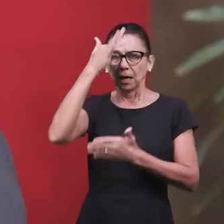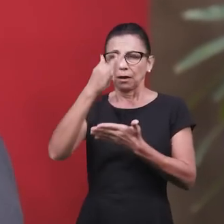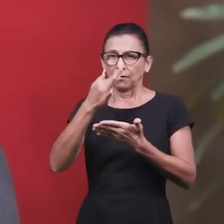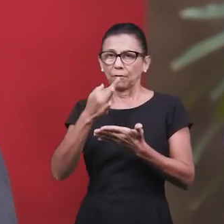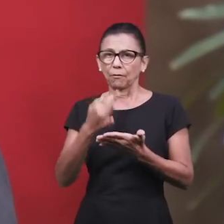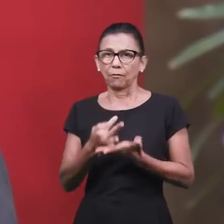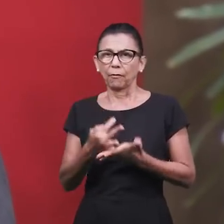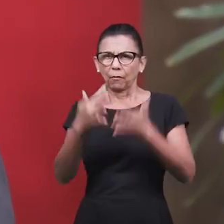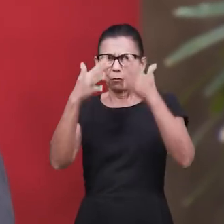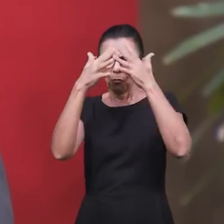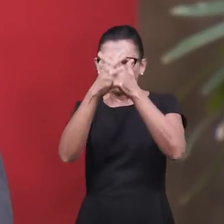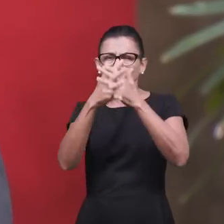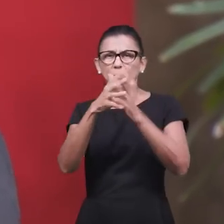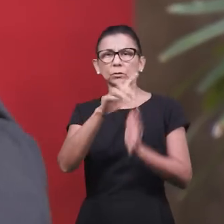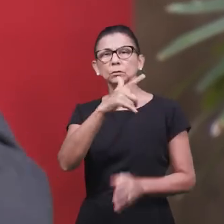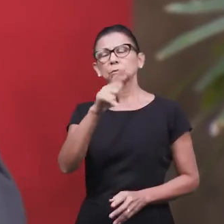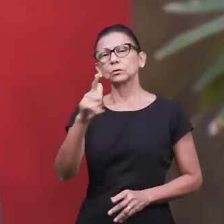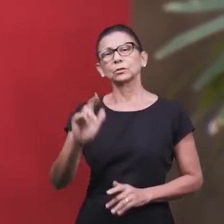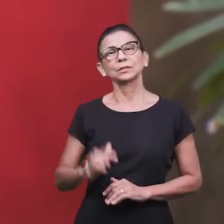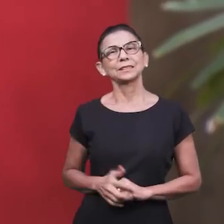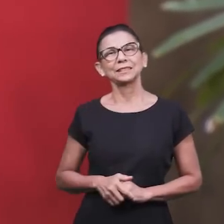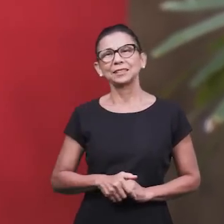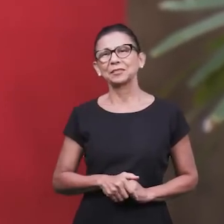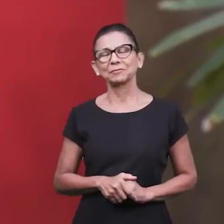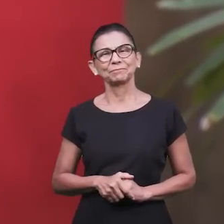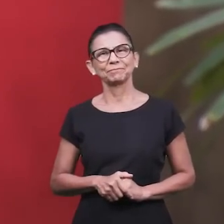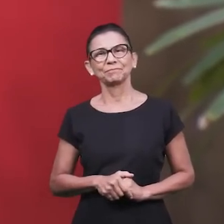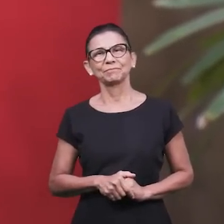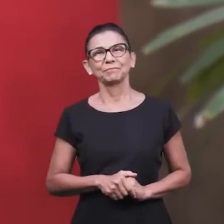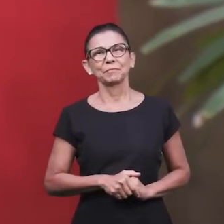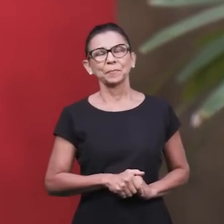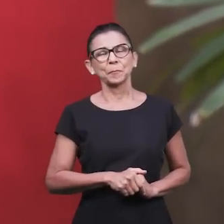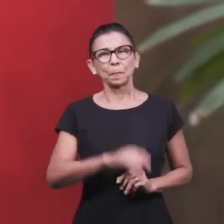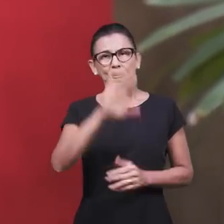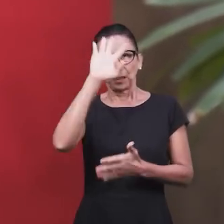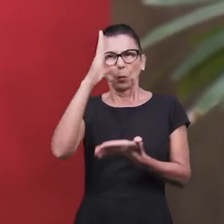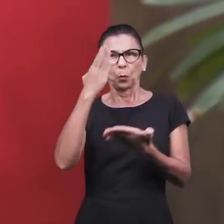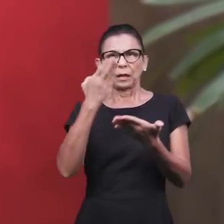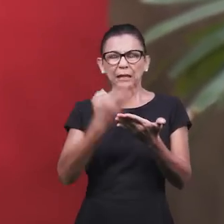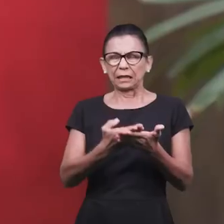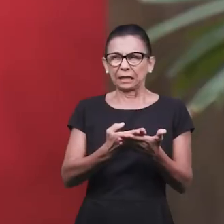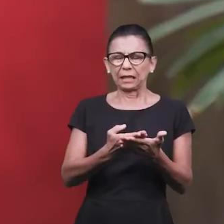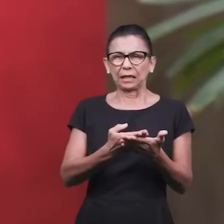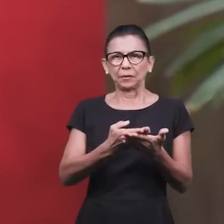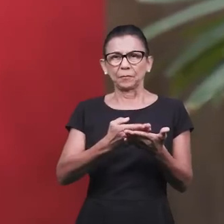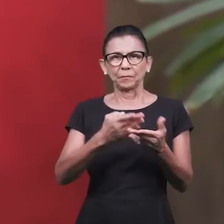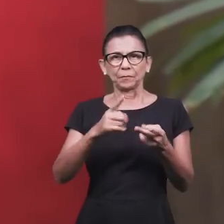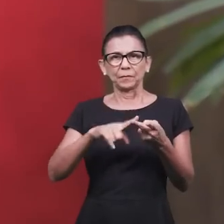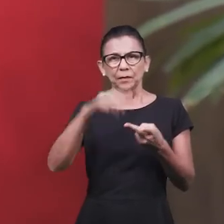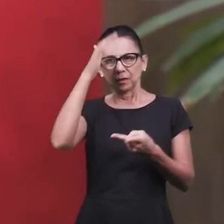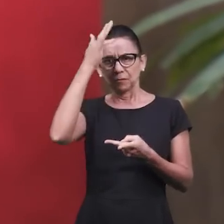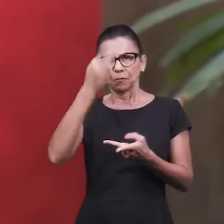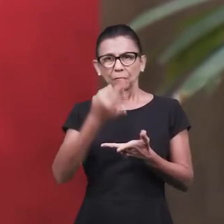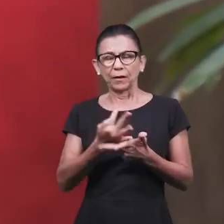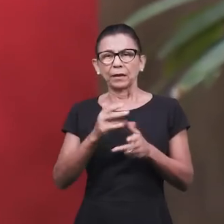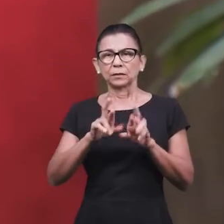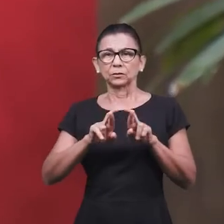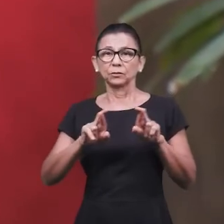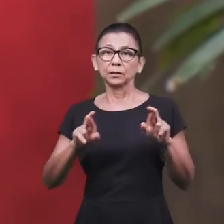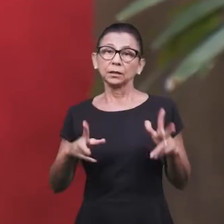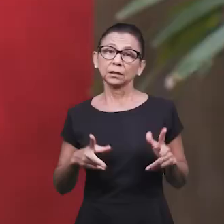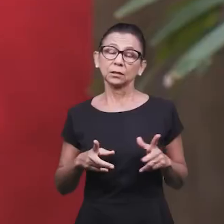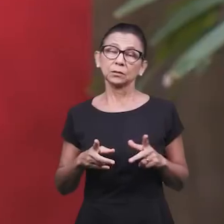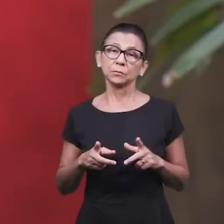com crer. Porque ela não tinha nada a ver com crer. Porque para crer, eles teriam que ver.